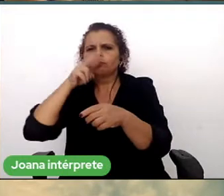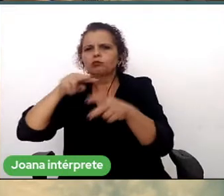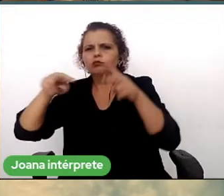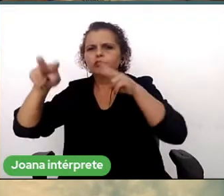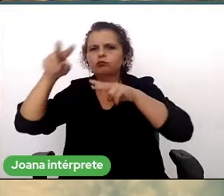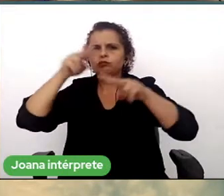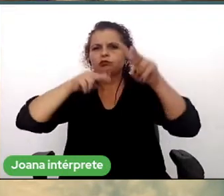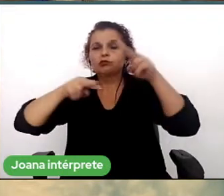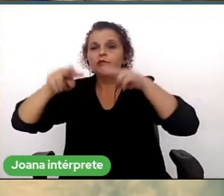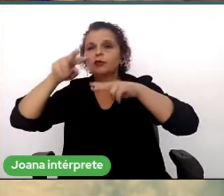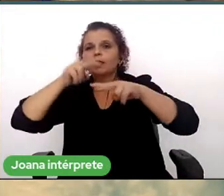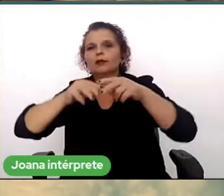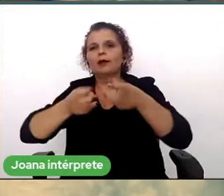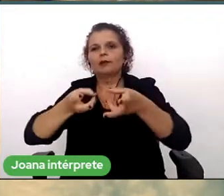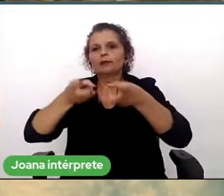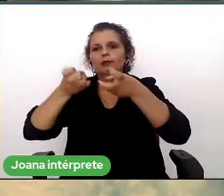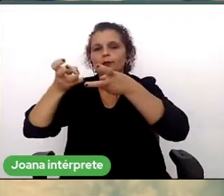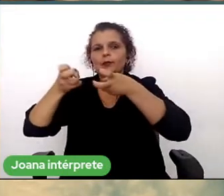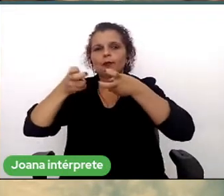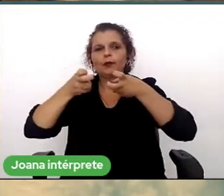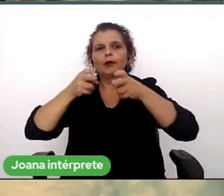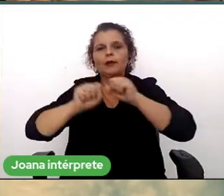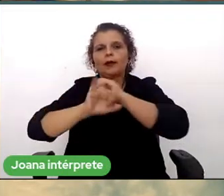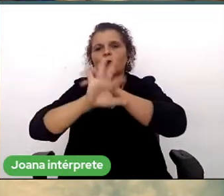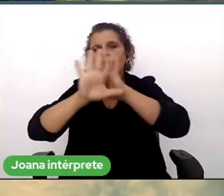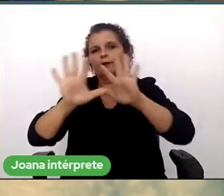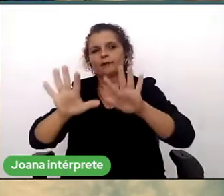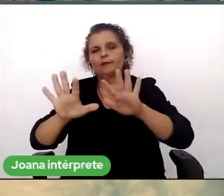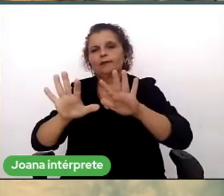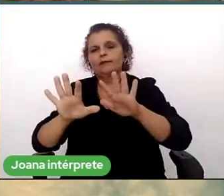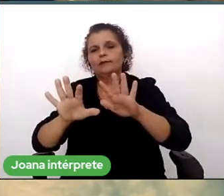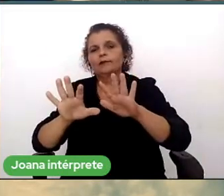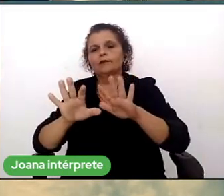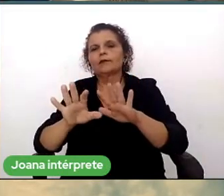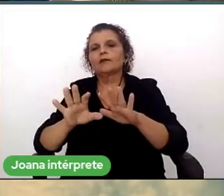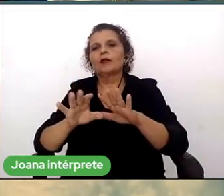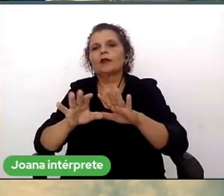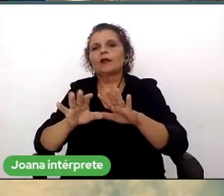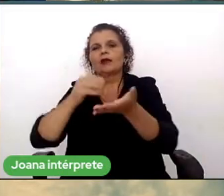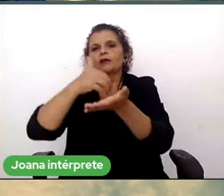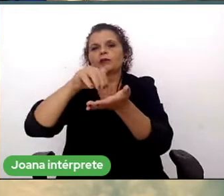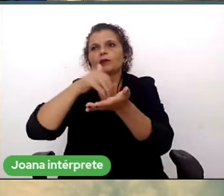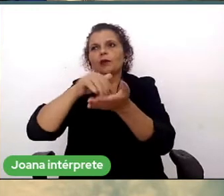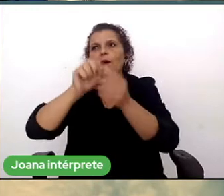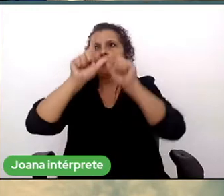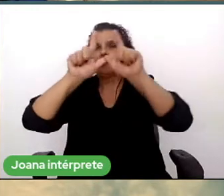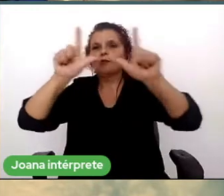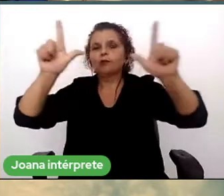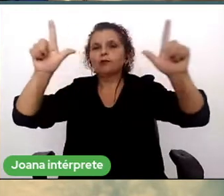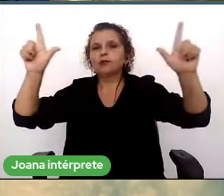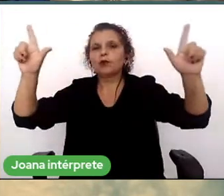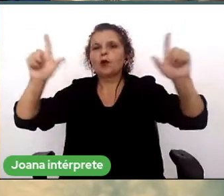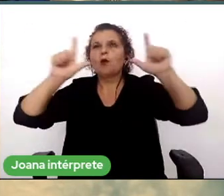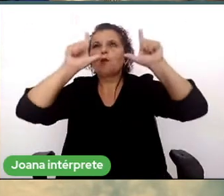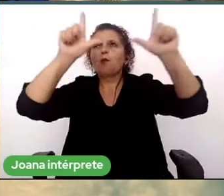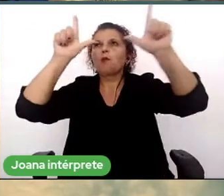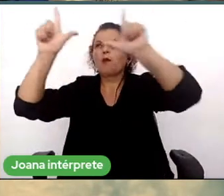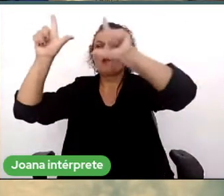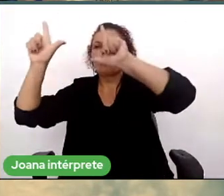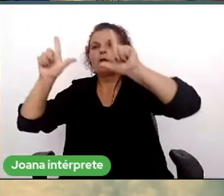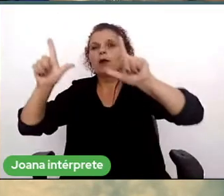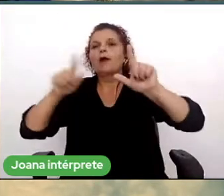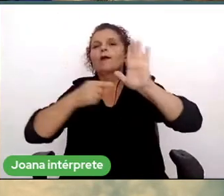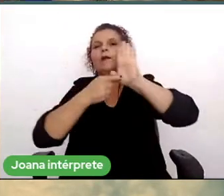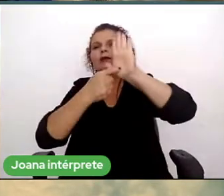a gente agora em na época de pandemias não tem mesmo tu disse mas os escritórios as paredes têm vários quadros para